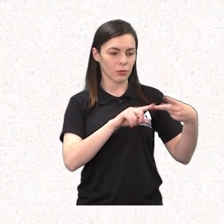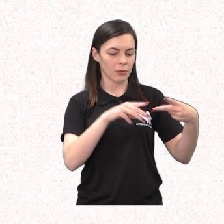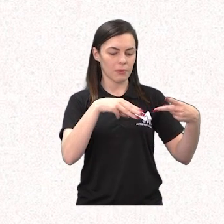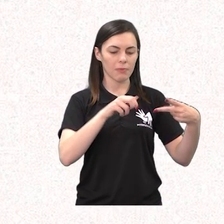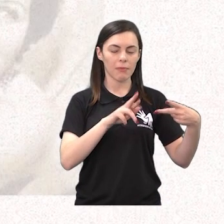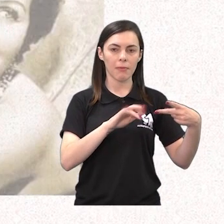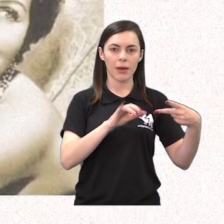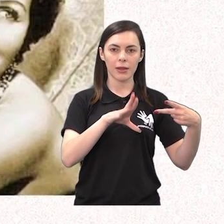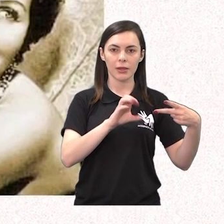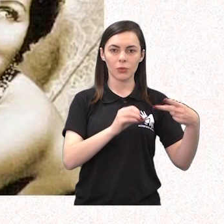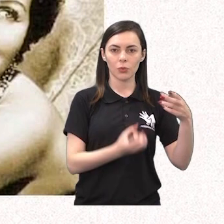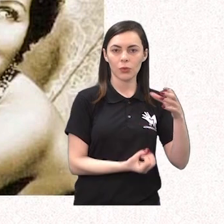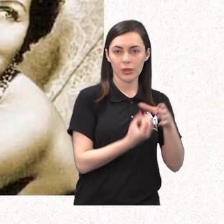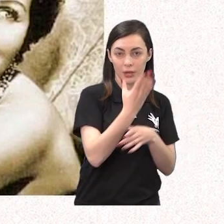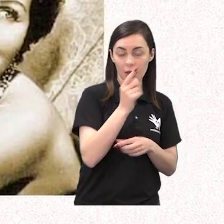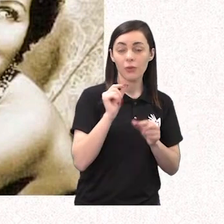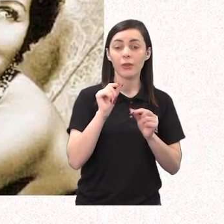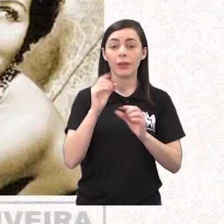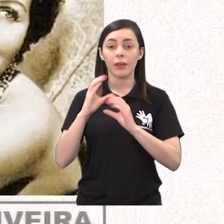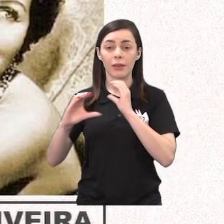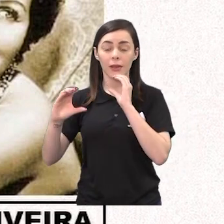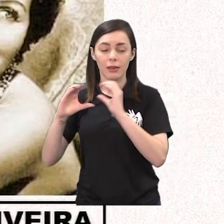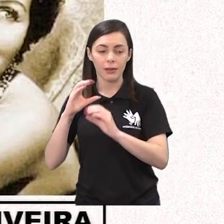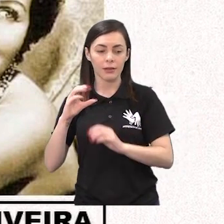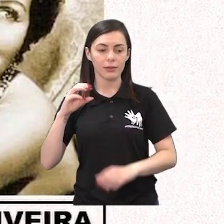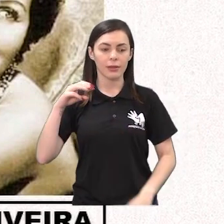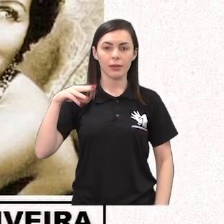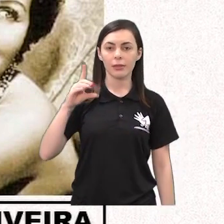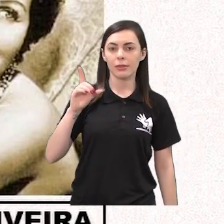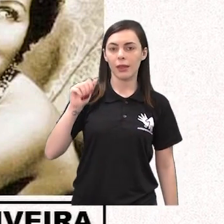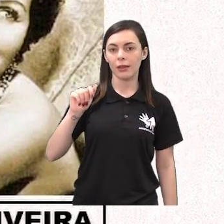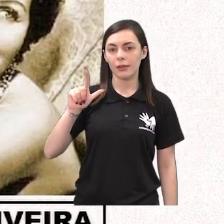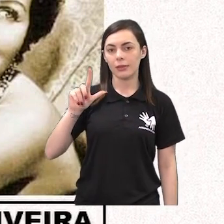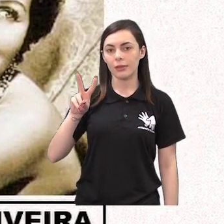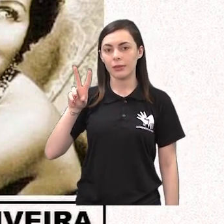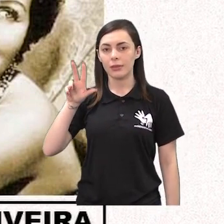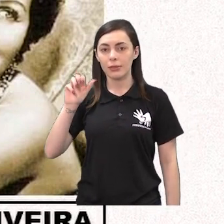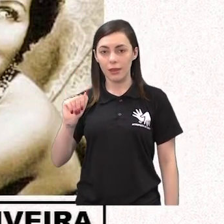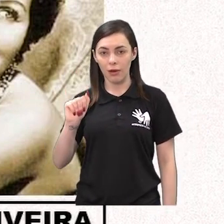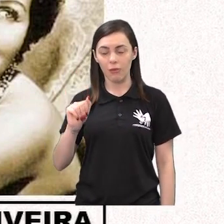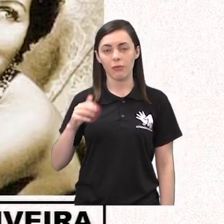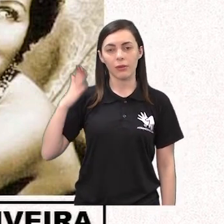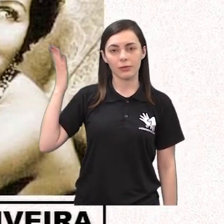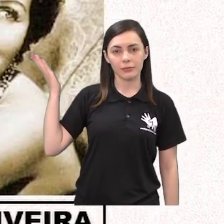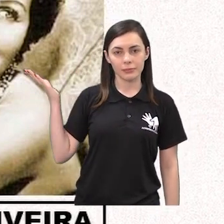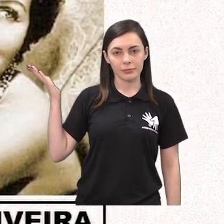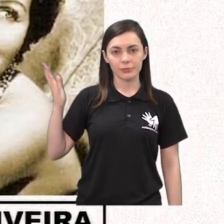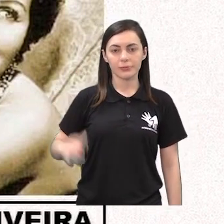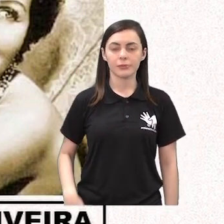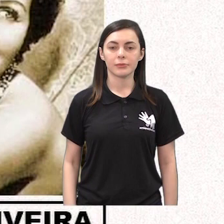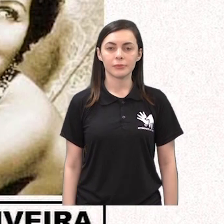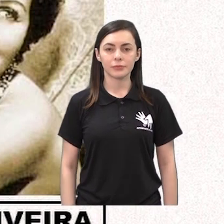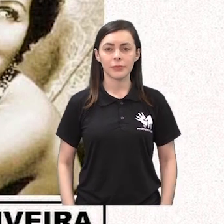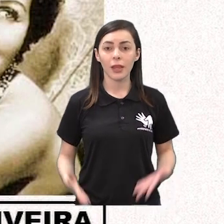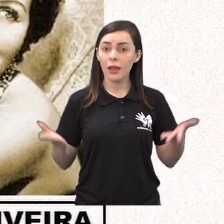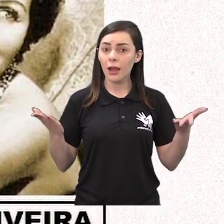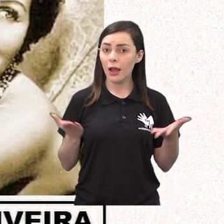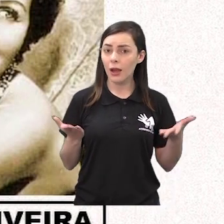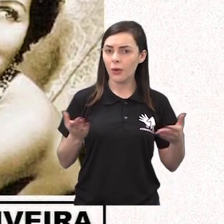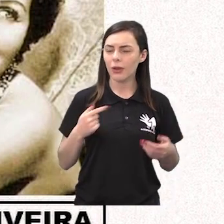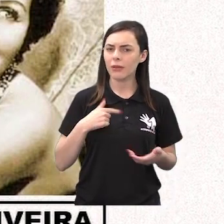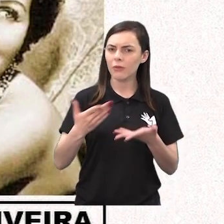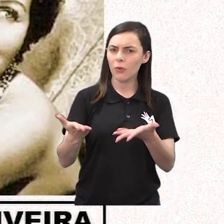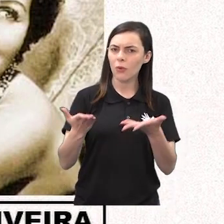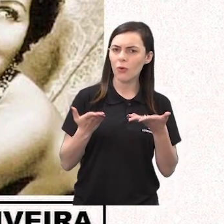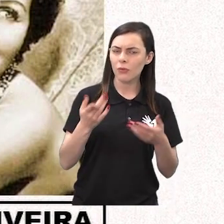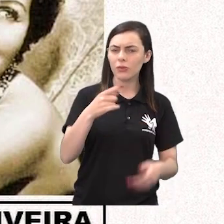Pinto. E ela é interpretada, ela é cantada pela a maioria das versões pela Dalva de Oliveira. E agora